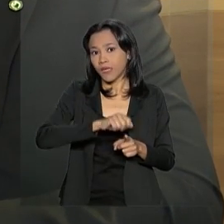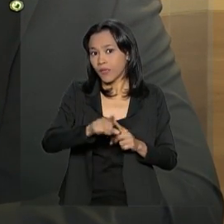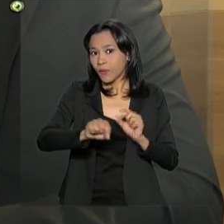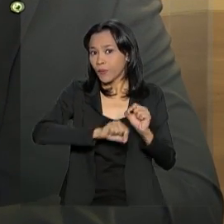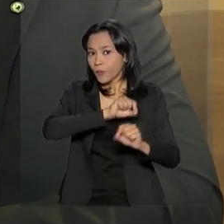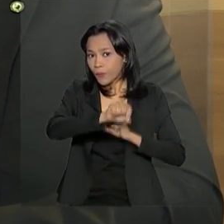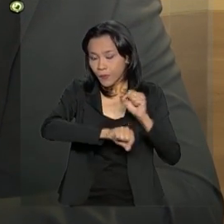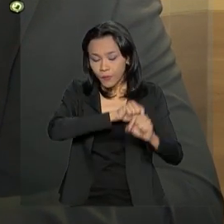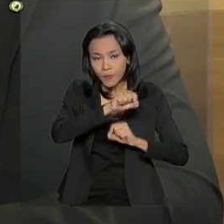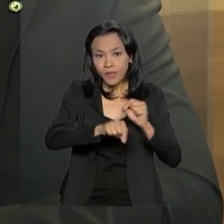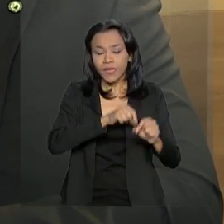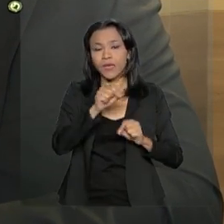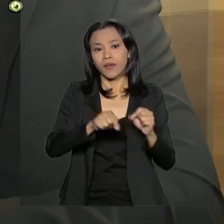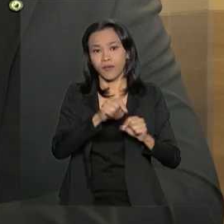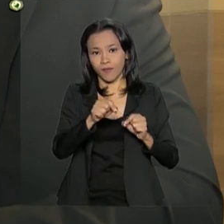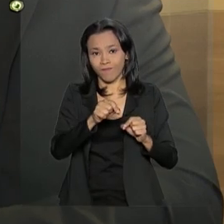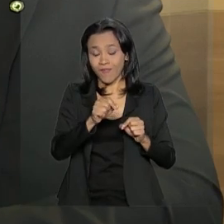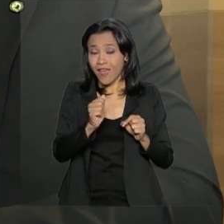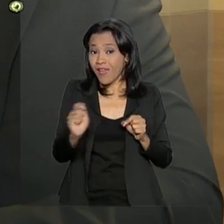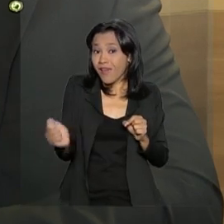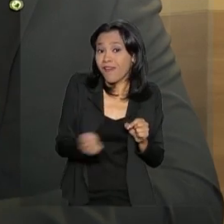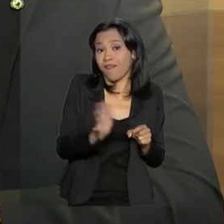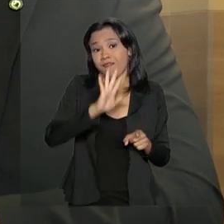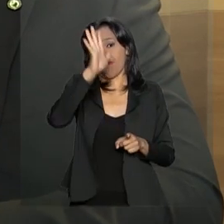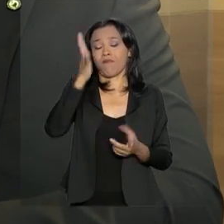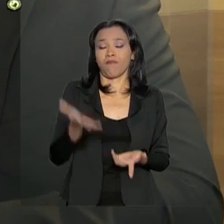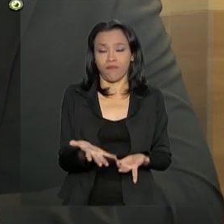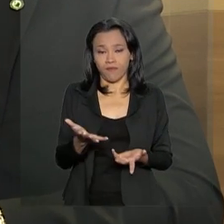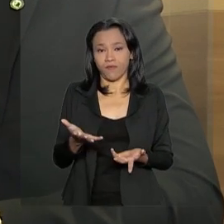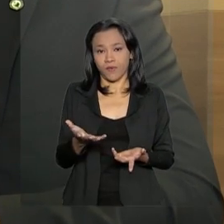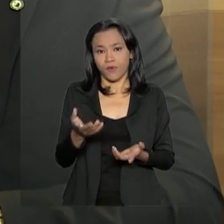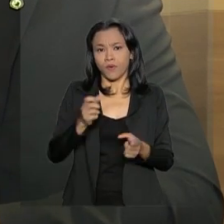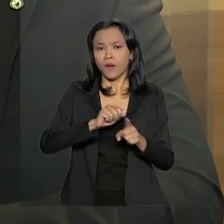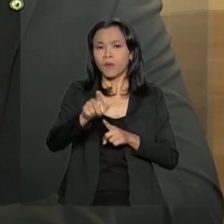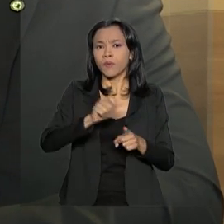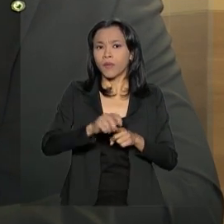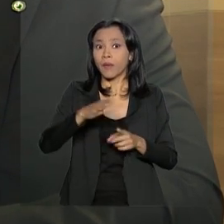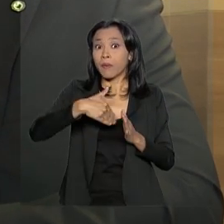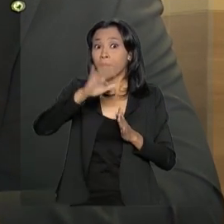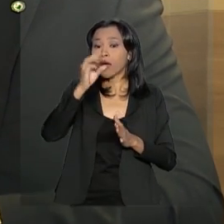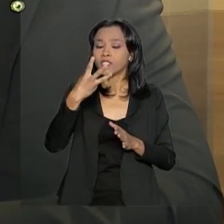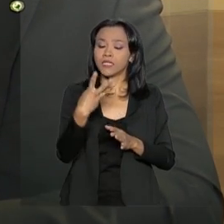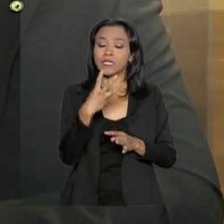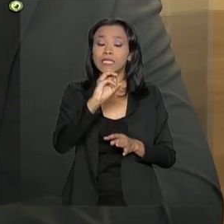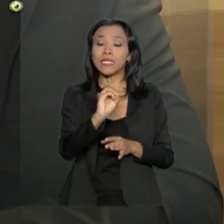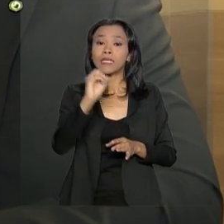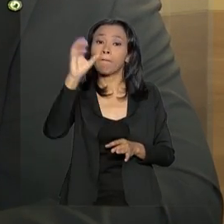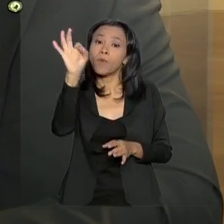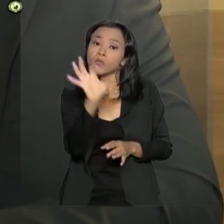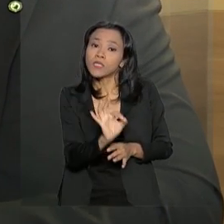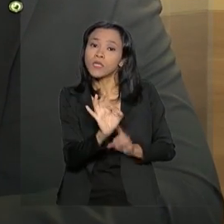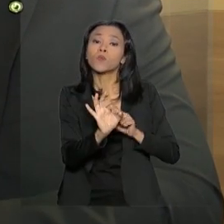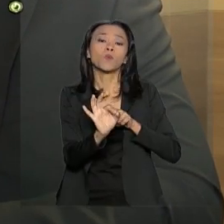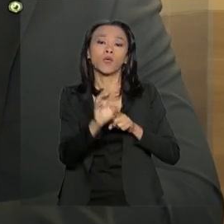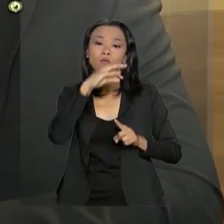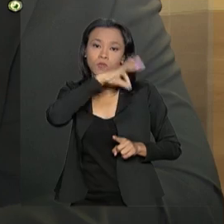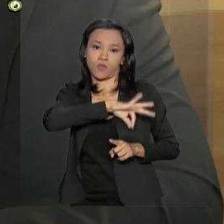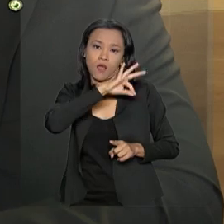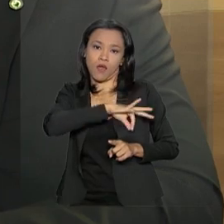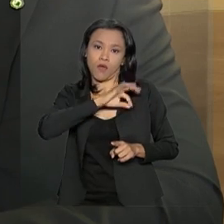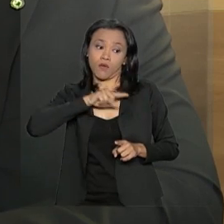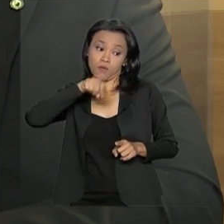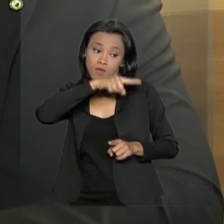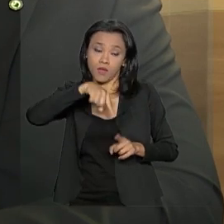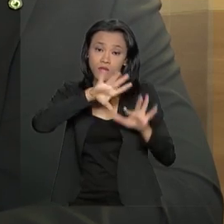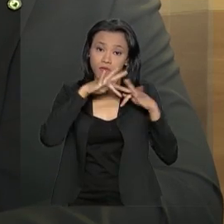proporção da renda e do aluguel é muito alta. O aluguel corresponde a mais de 30% da renda familiar daquelas famílias